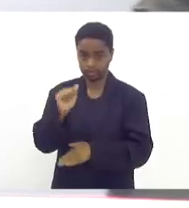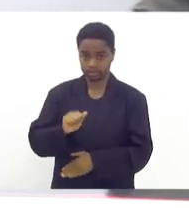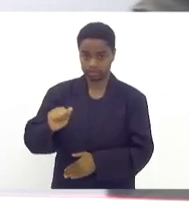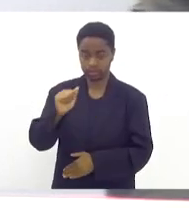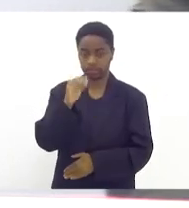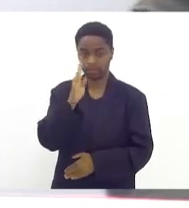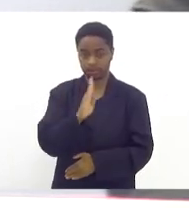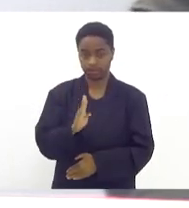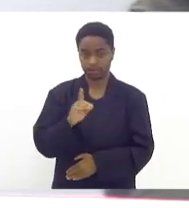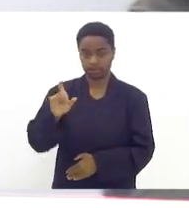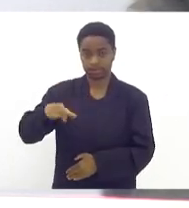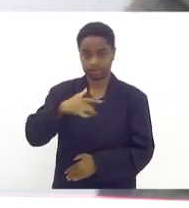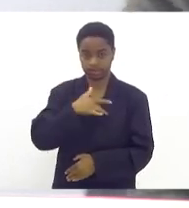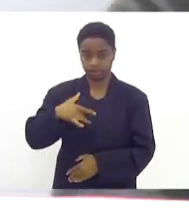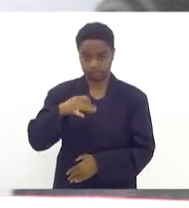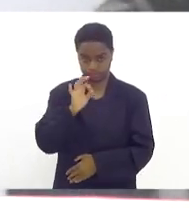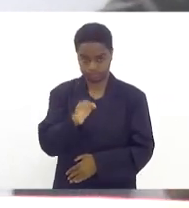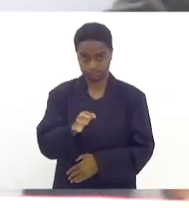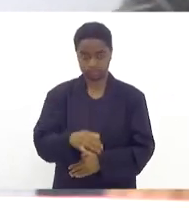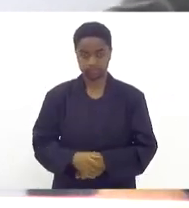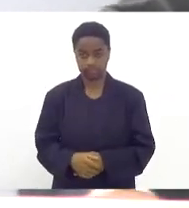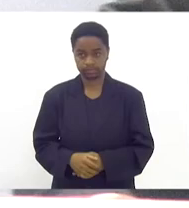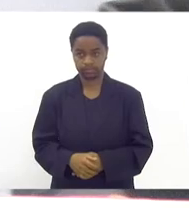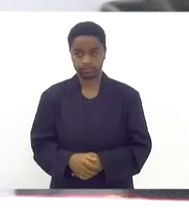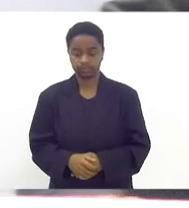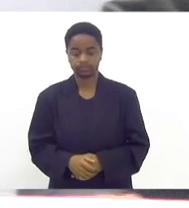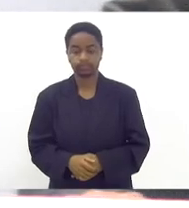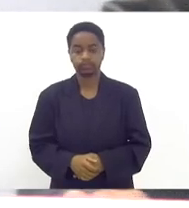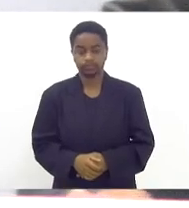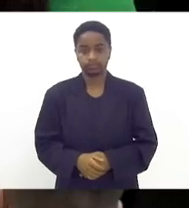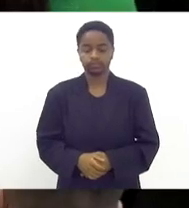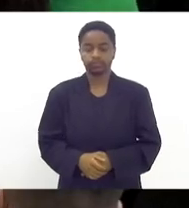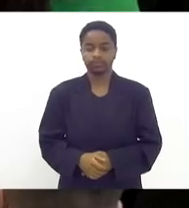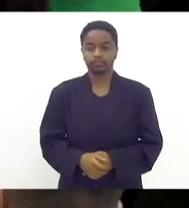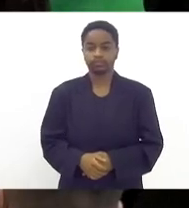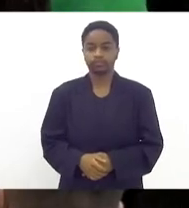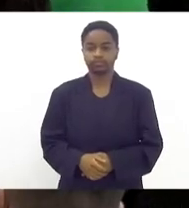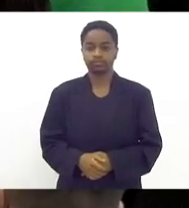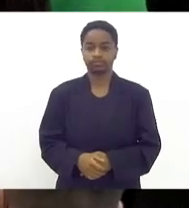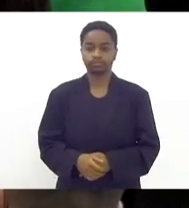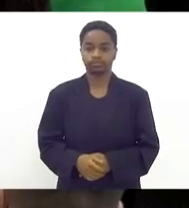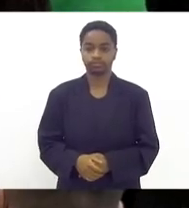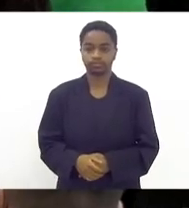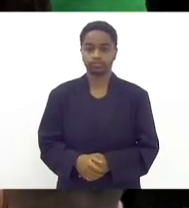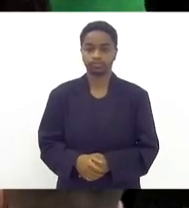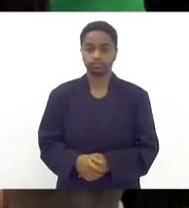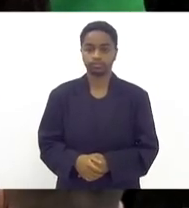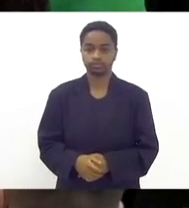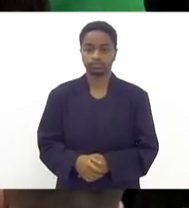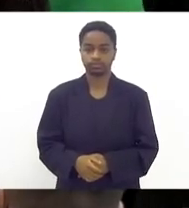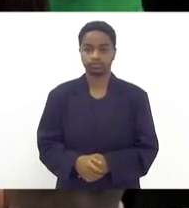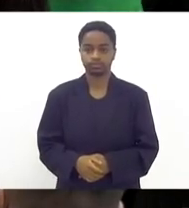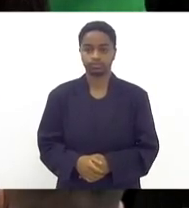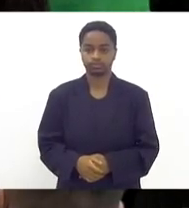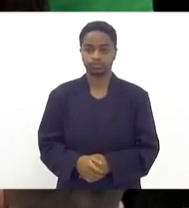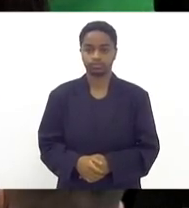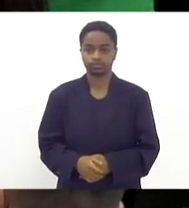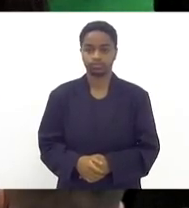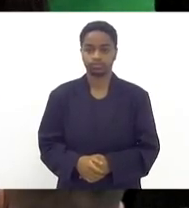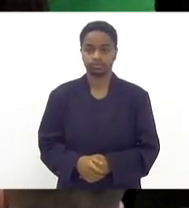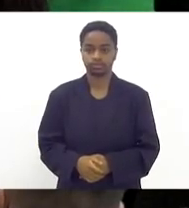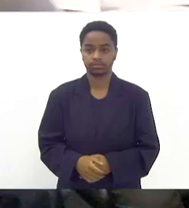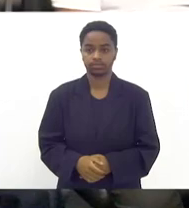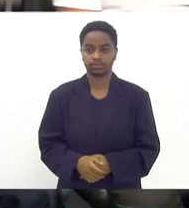Brasileira de plano de saúde é isso isso primeiro favor Tá representando a mil também porque eu gostaria de dar vo instituição a porque des